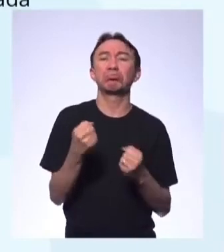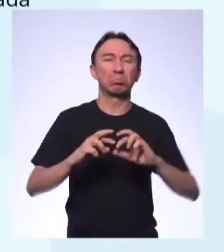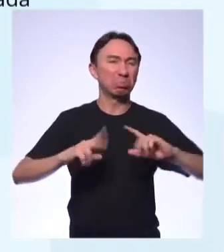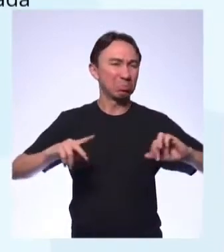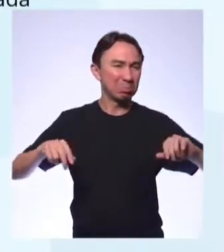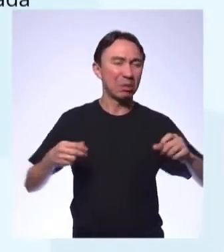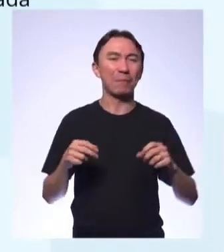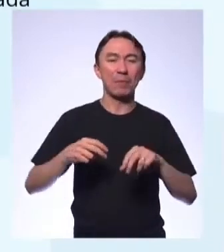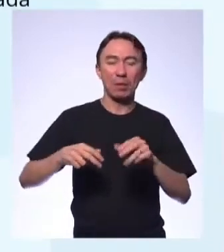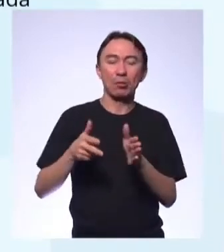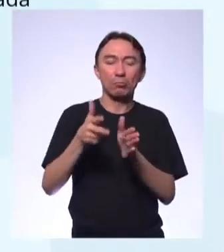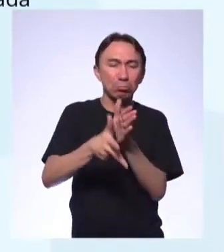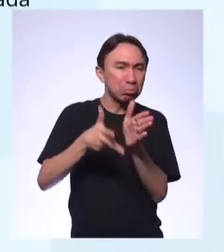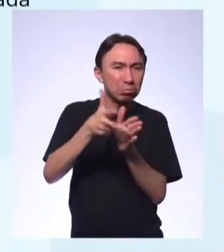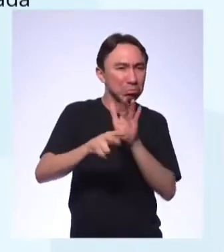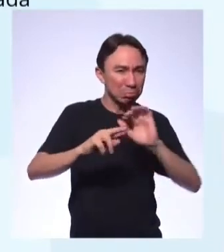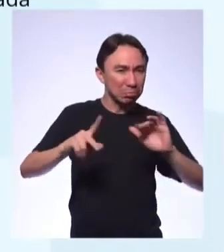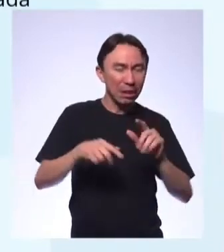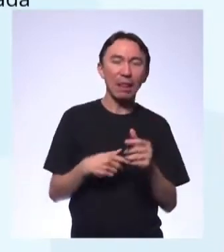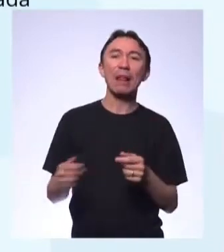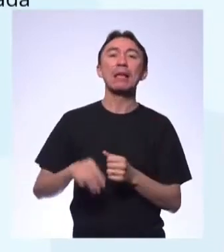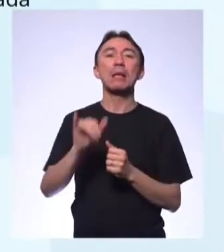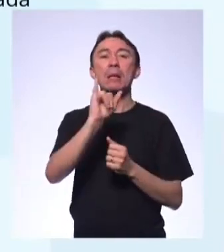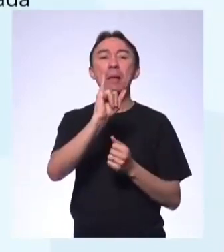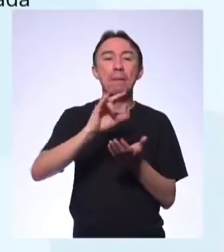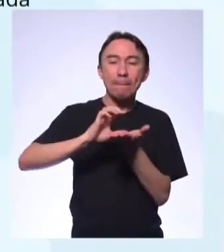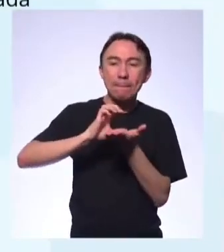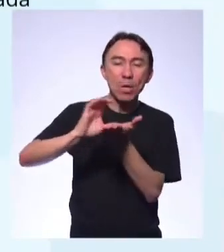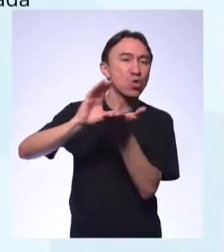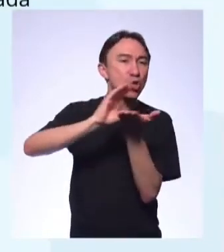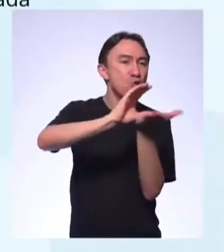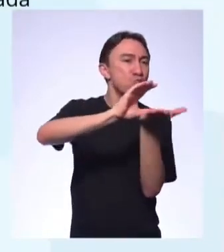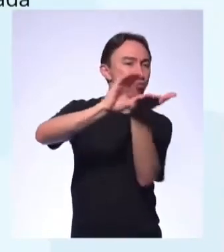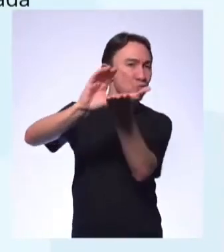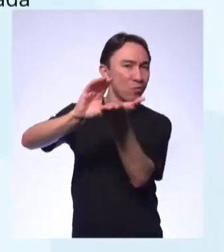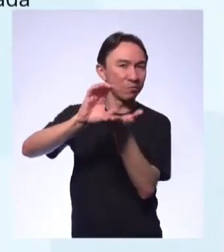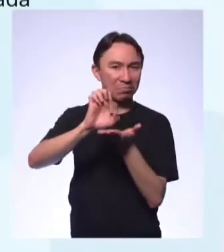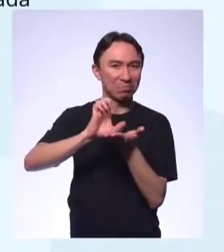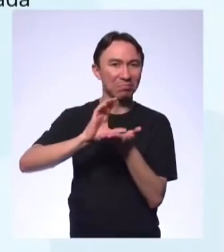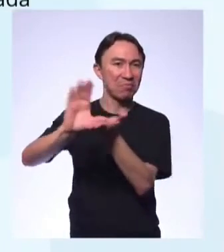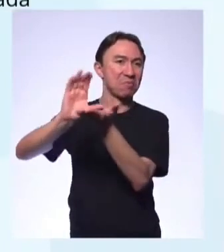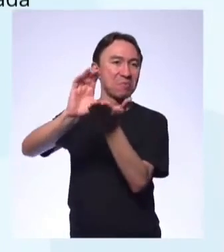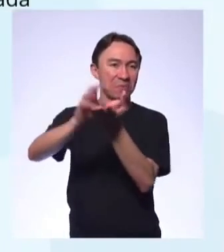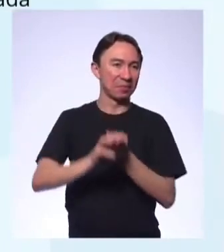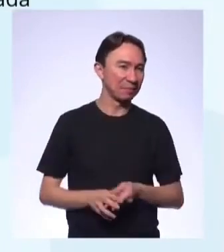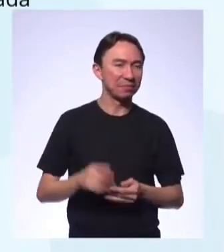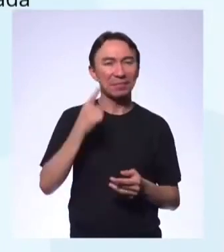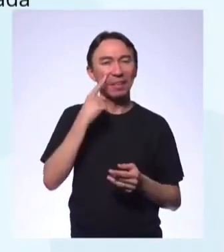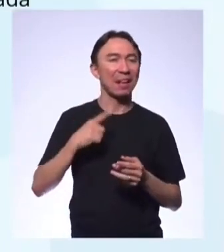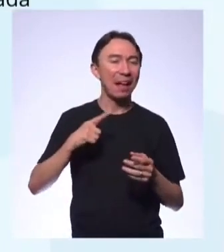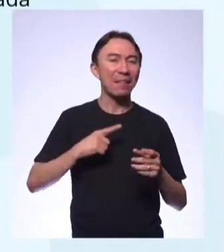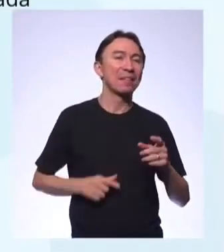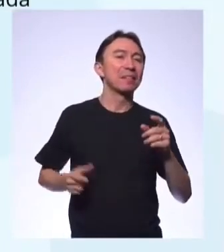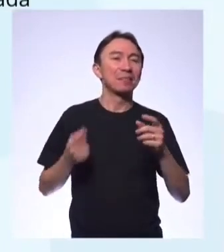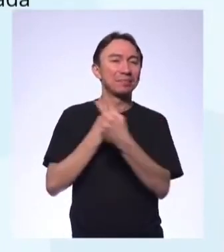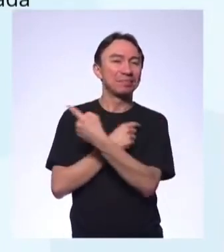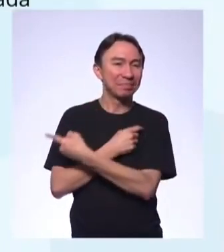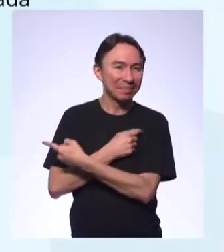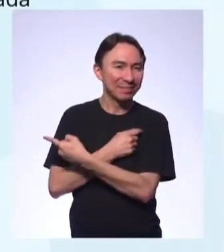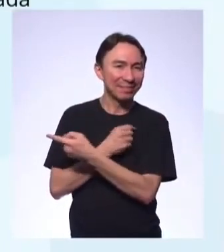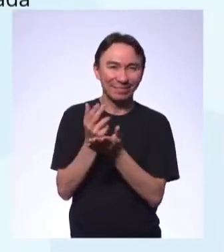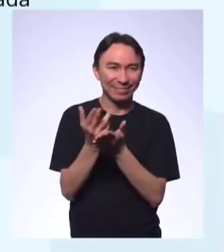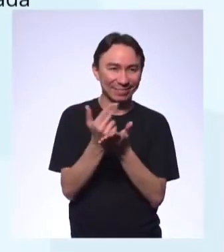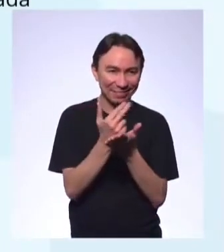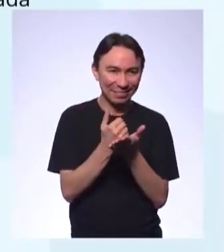exportações, né? Então, a gente tem até os ícones aí, essas imagens que vocês estão vendo, né? Nós temos ali uma imagem que sugere